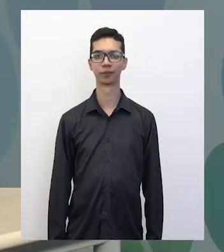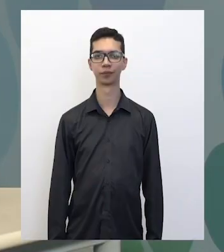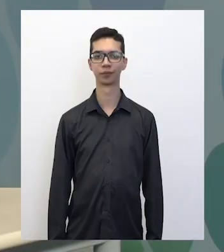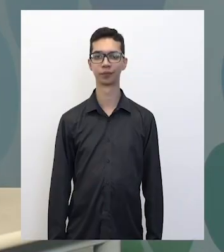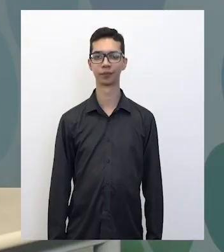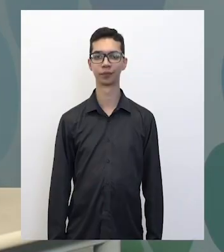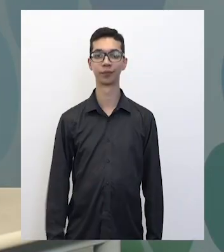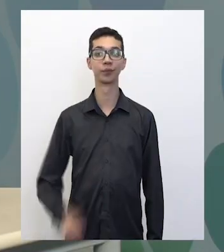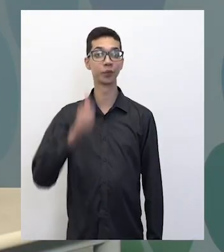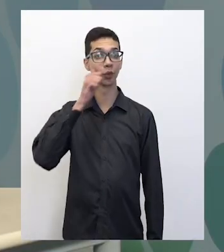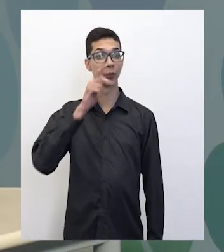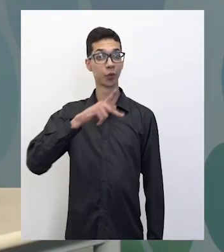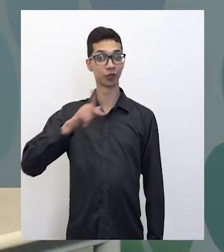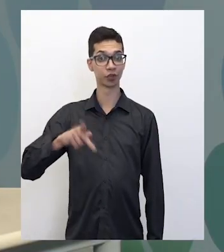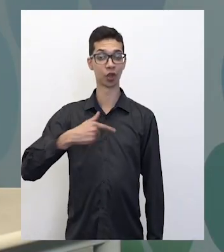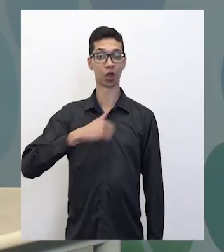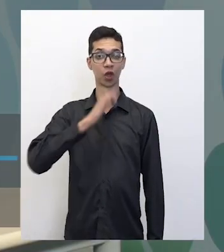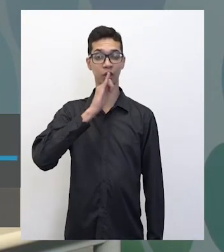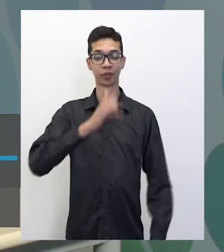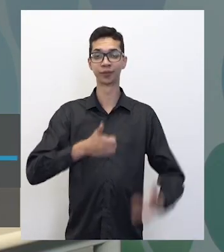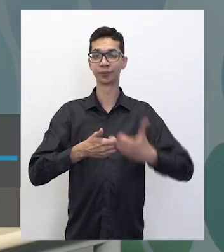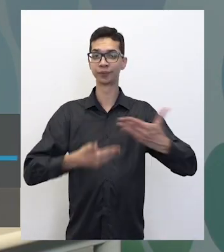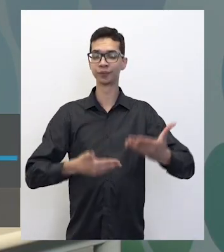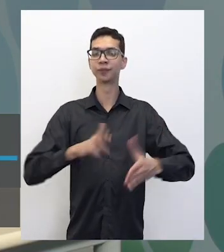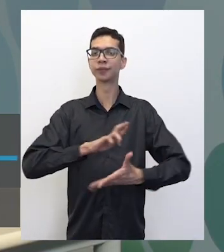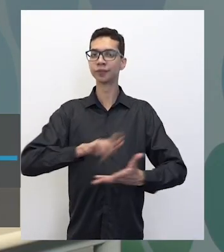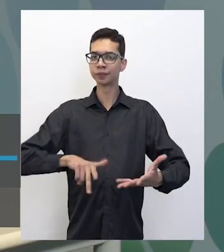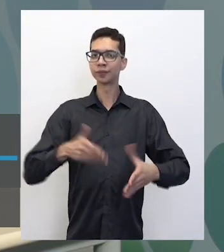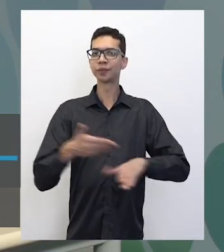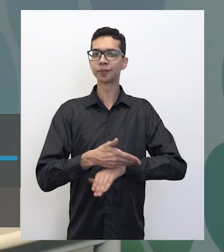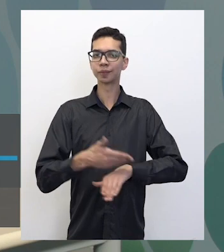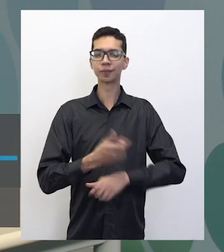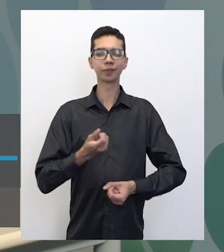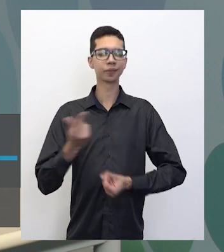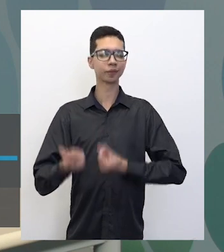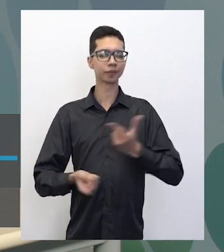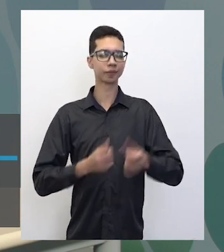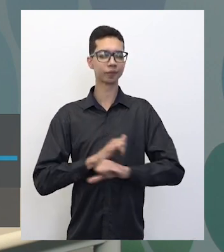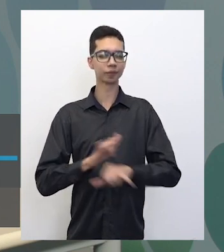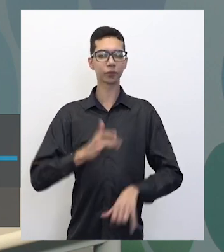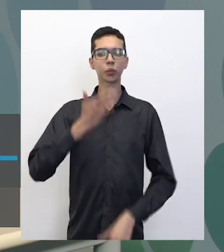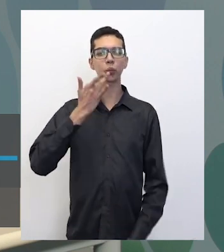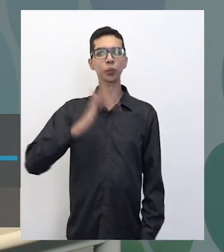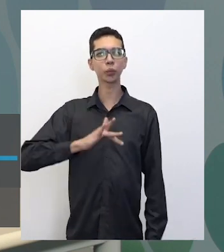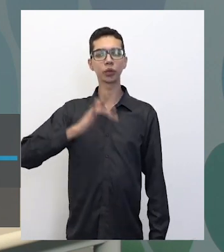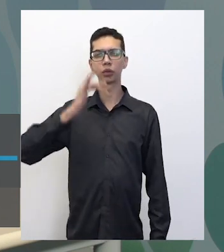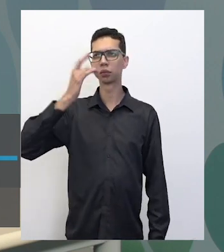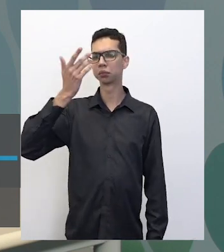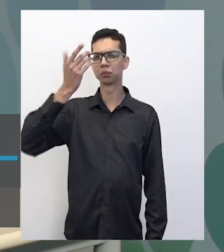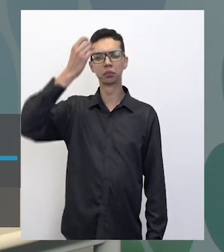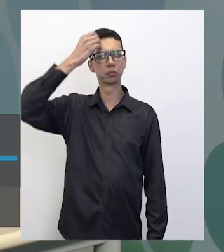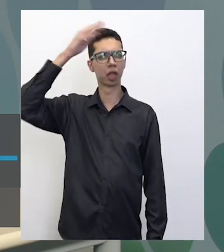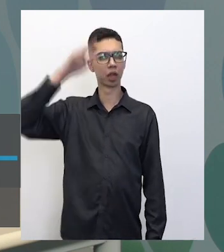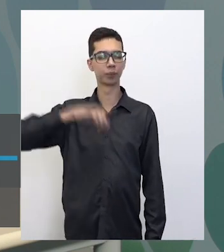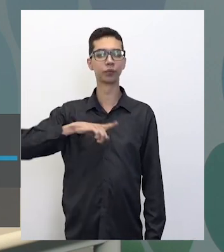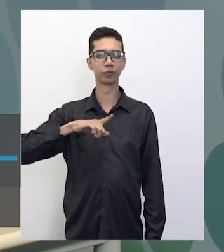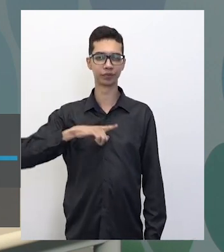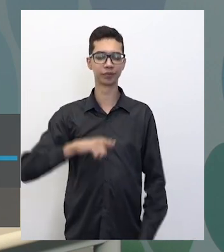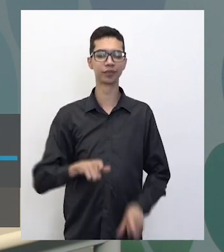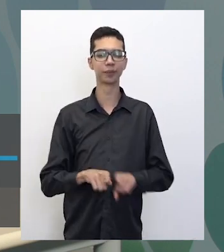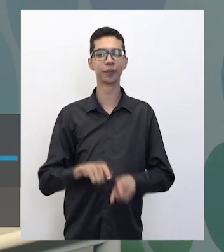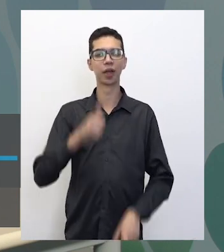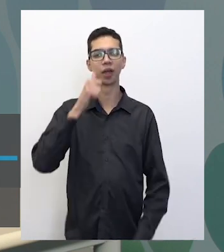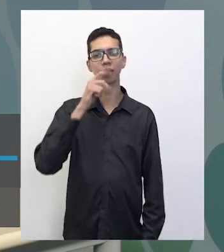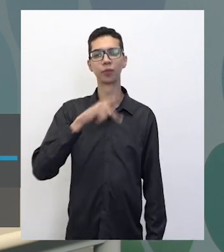Professora Márcia, teve bastante interação, bastante gente dizendo que não sabe, não lembra. Tem aqui a resposta da